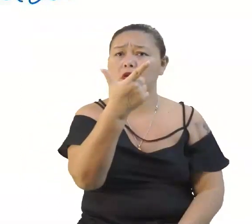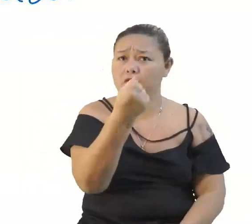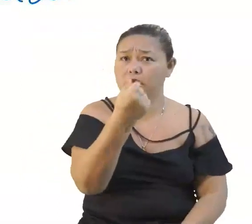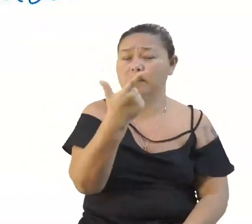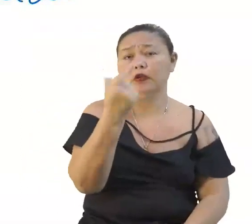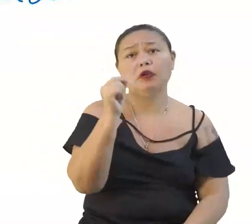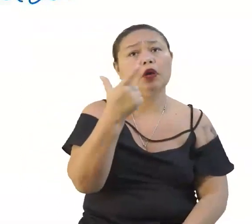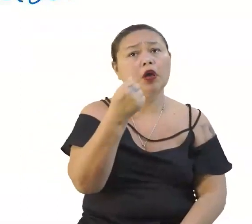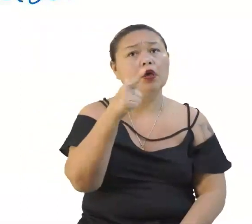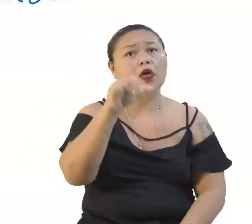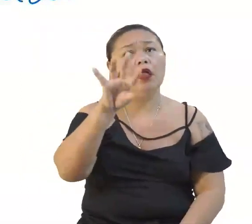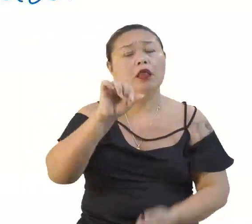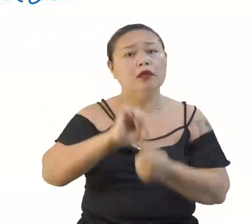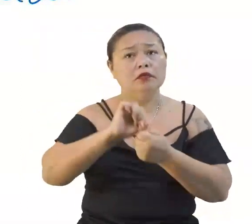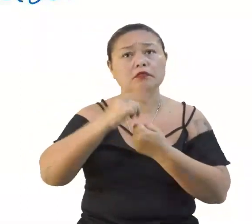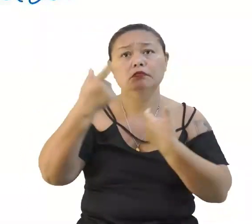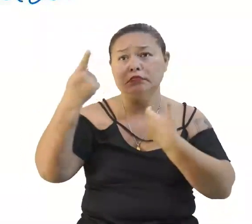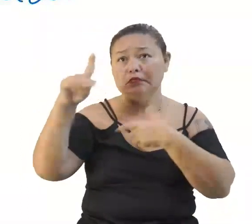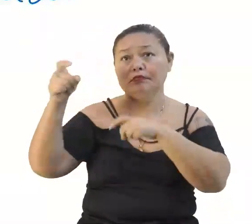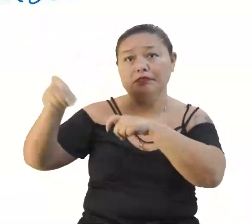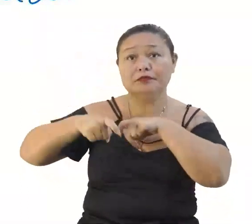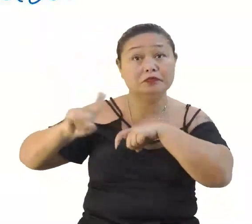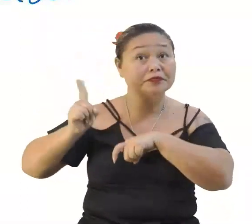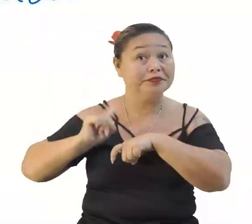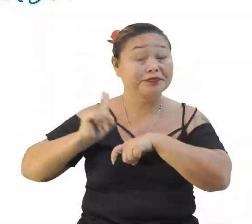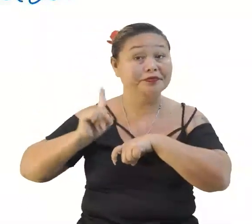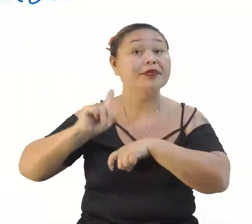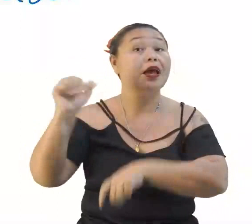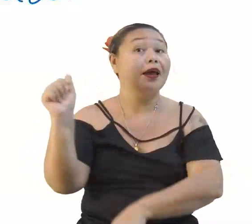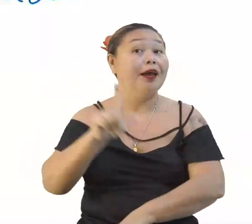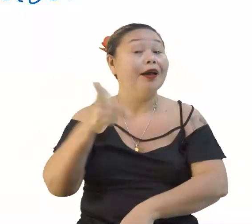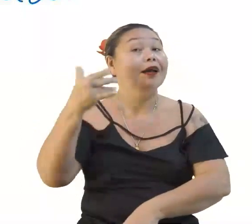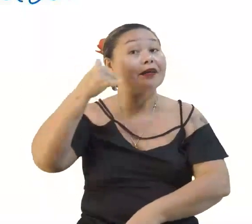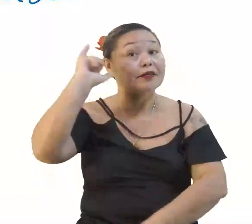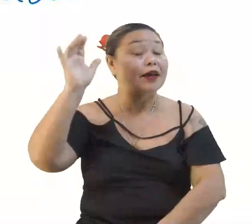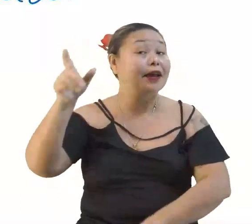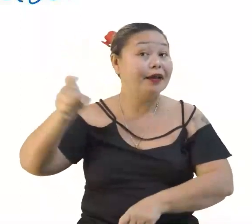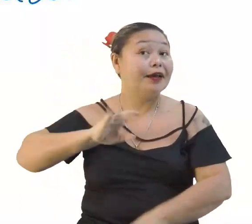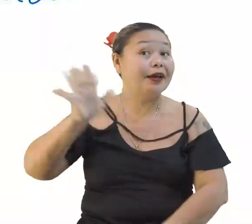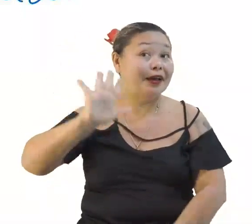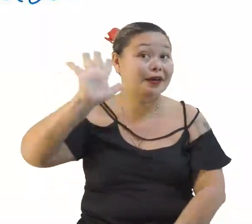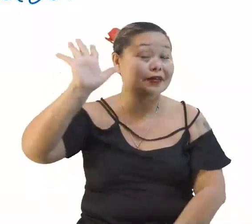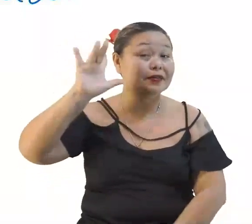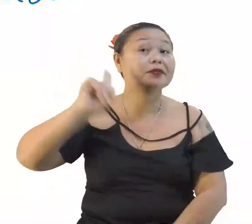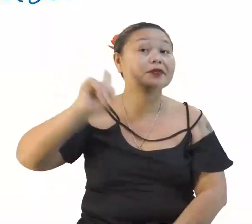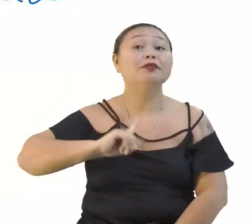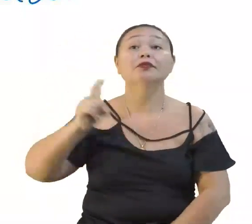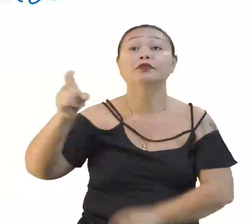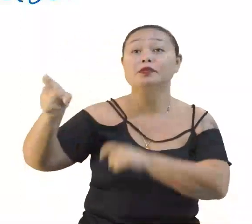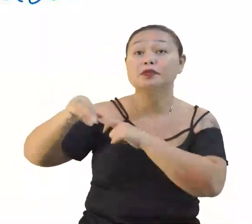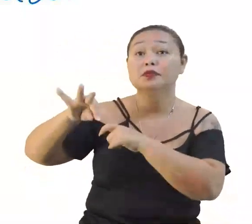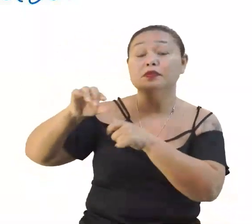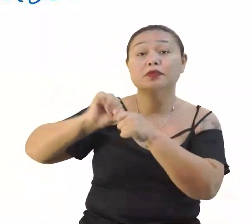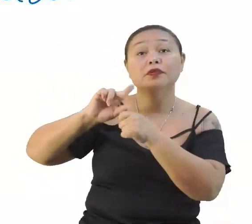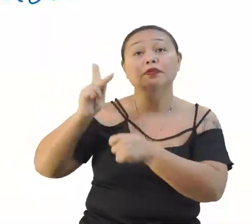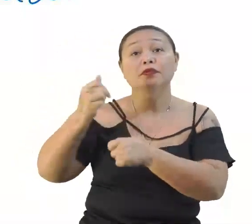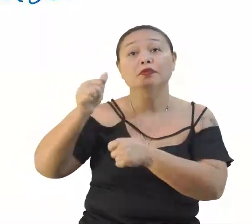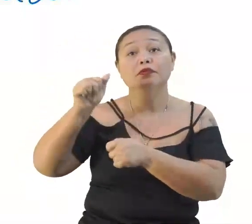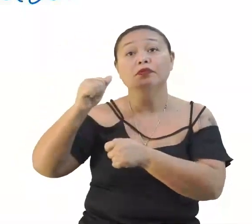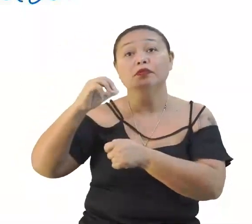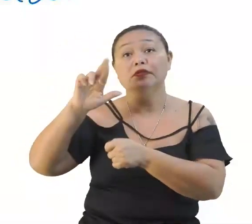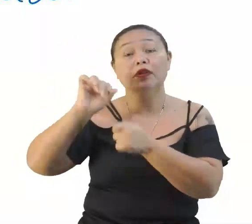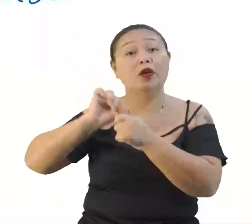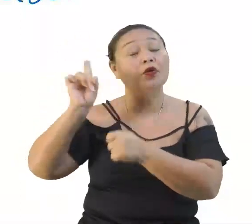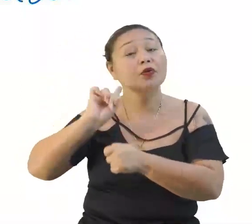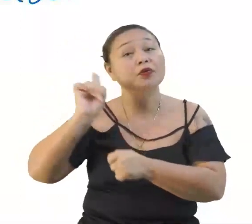Não. Não? Não, No é seu, cara. No seu sítio, não tem não? Não. O professor Maurício tem um sítio, uma chácara e uma fazenda, não é? Não,